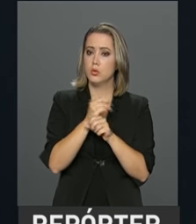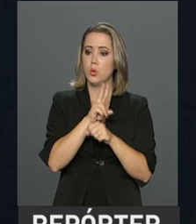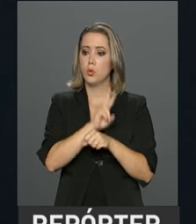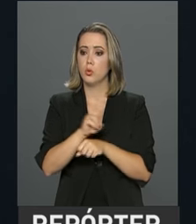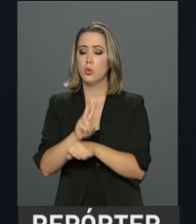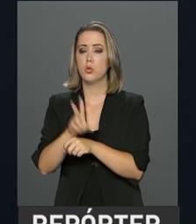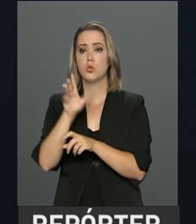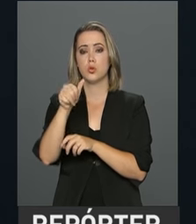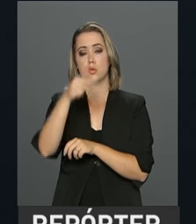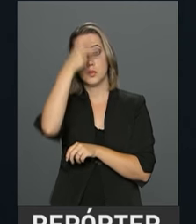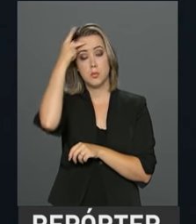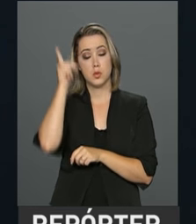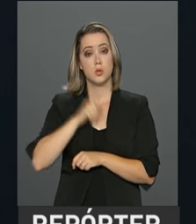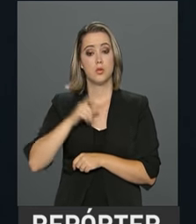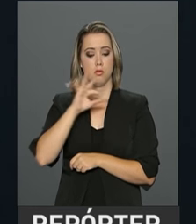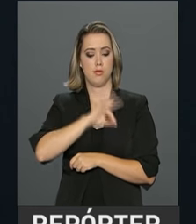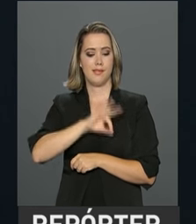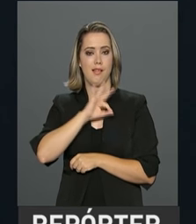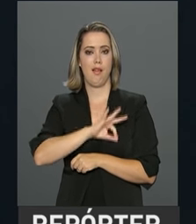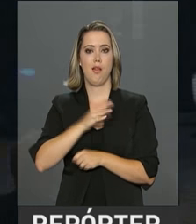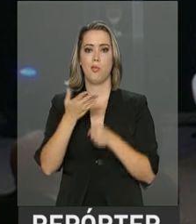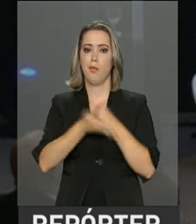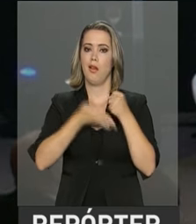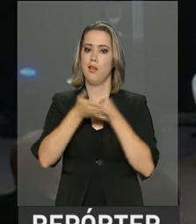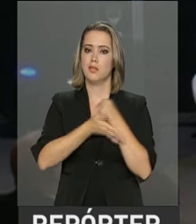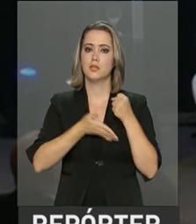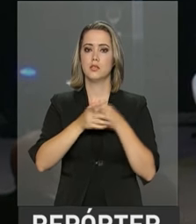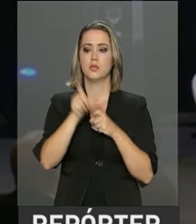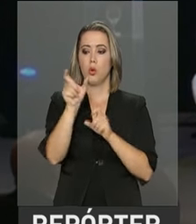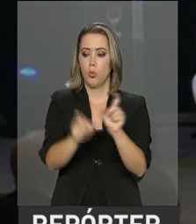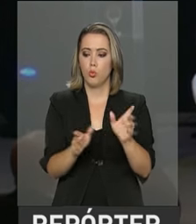salário mínimo, evidentemente, que são exatamente os